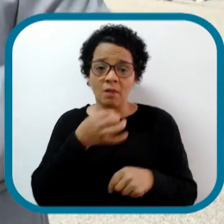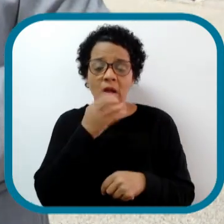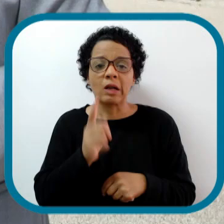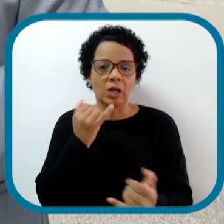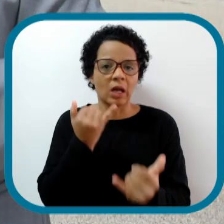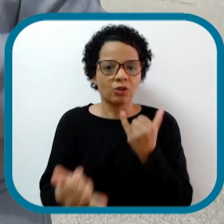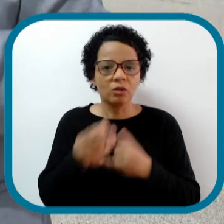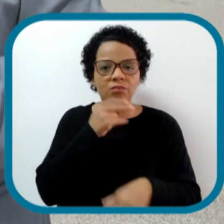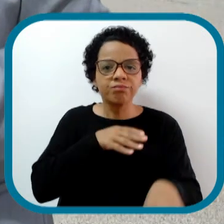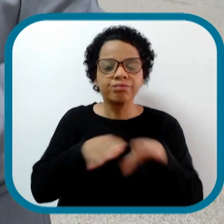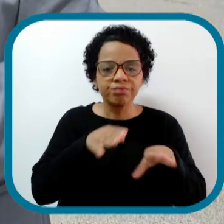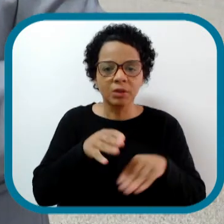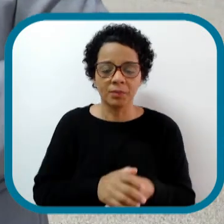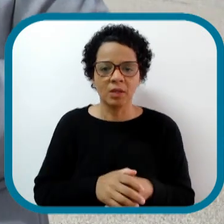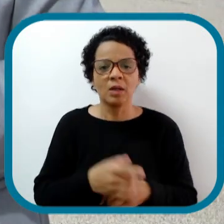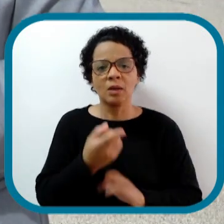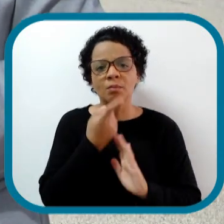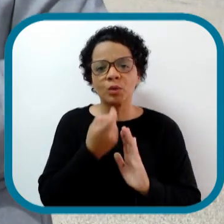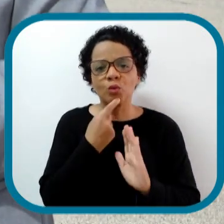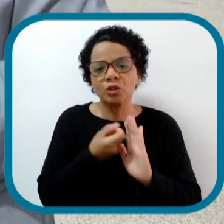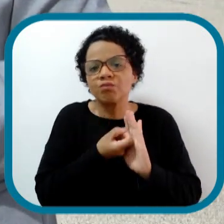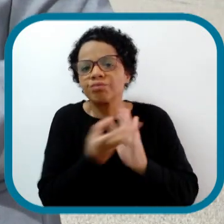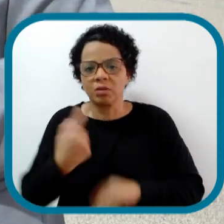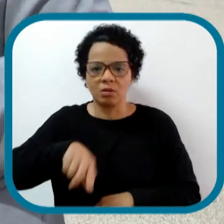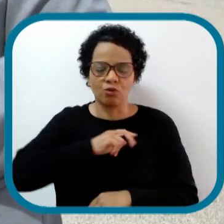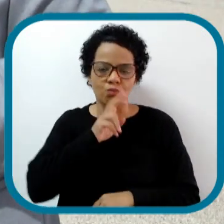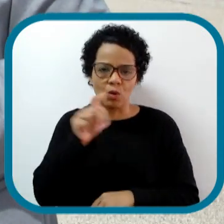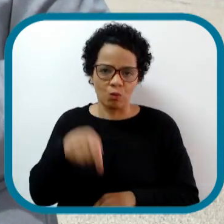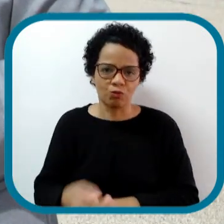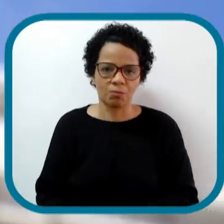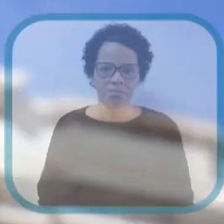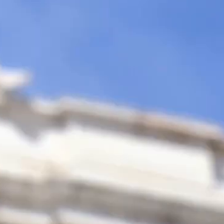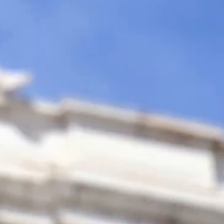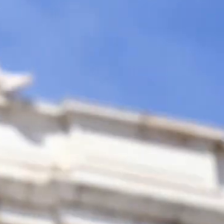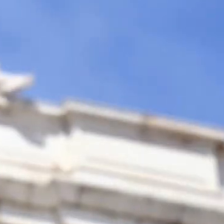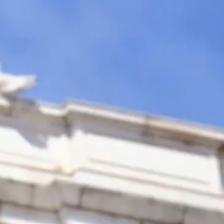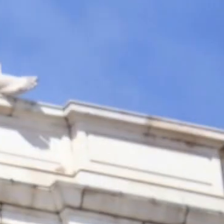Hoje falamos sobre risco sísmico e respondemos a estas e outras questões.